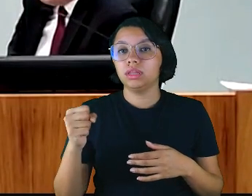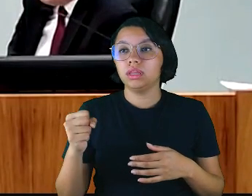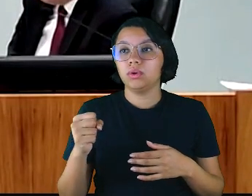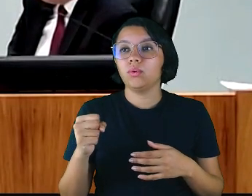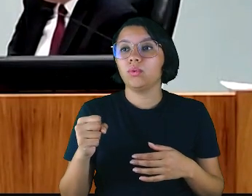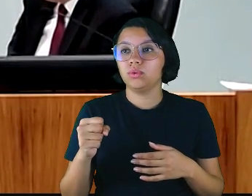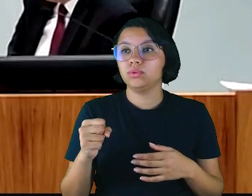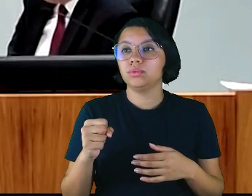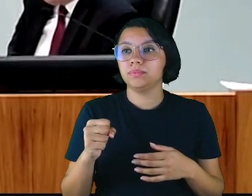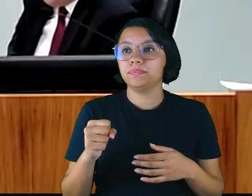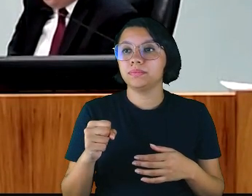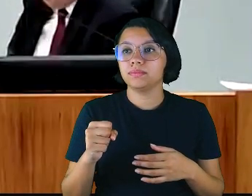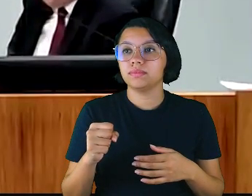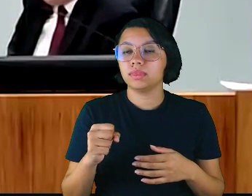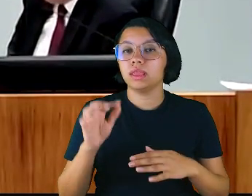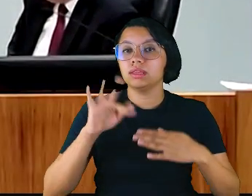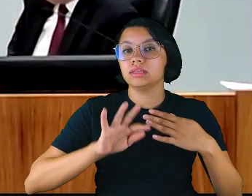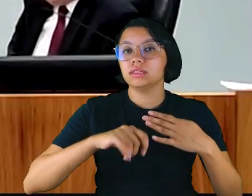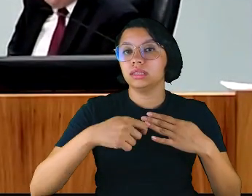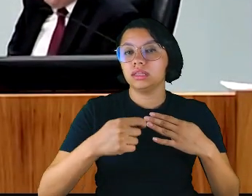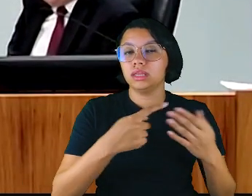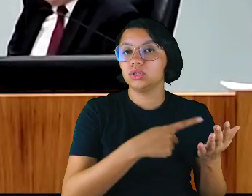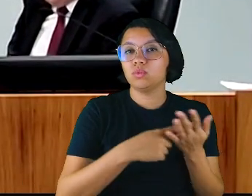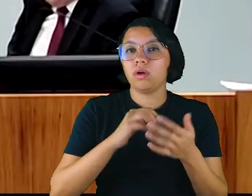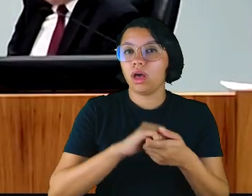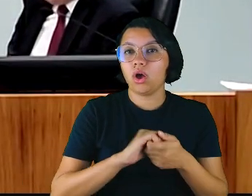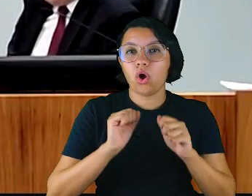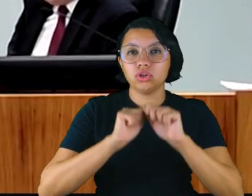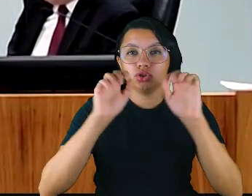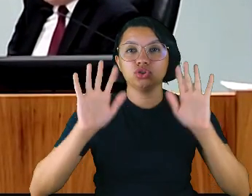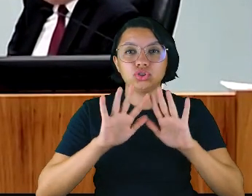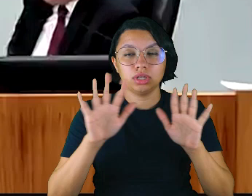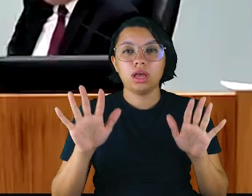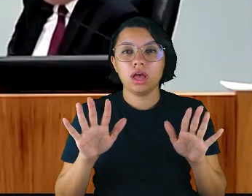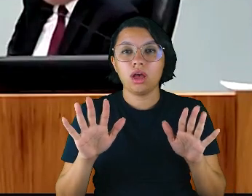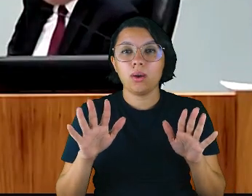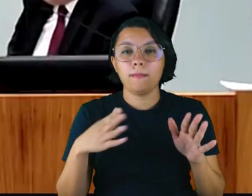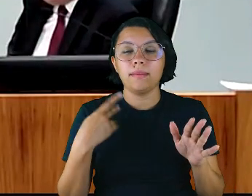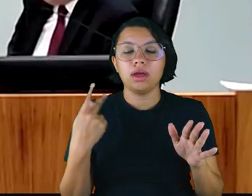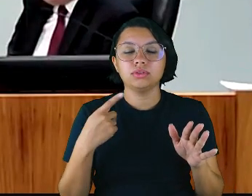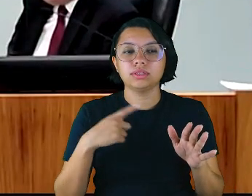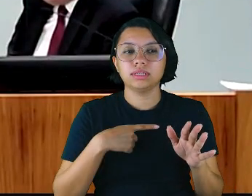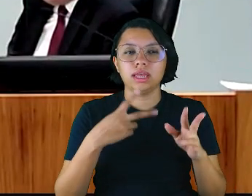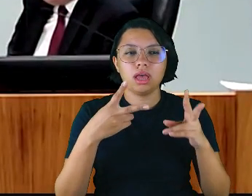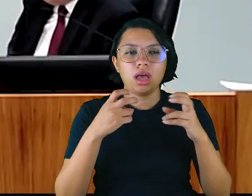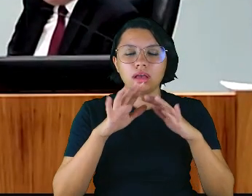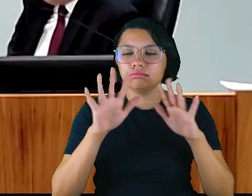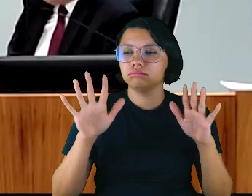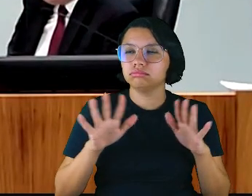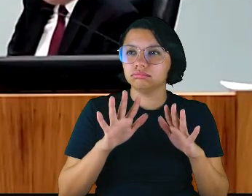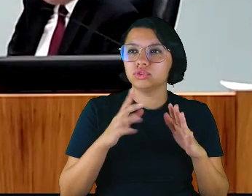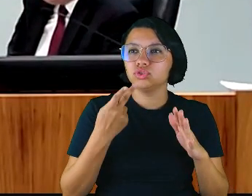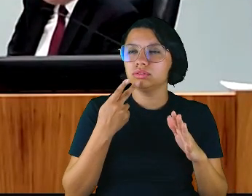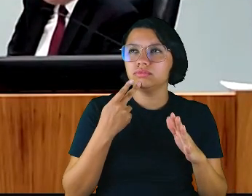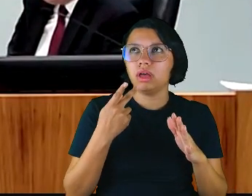para acordo, é para sentença de maneira geral, porque para nós o acordo tem essa dimensão. E a gente não fala